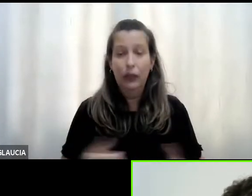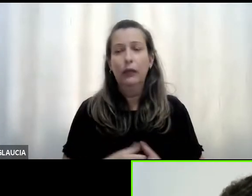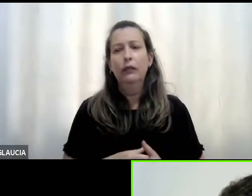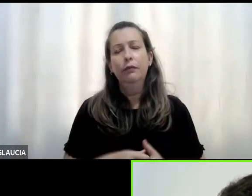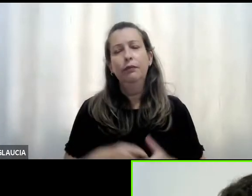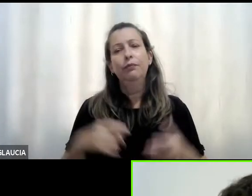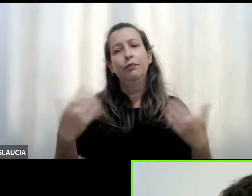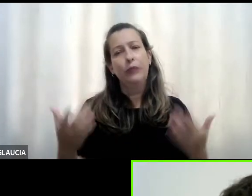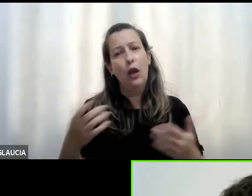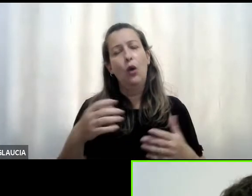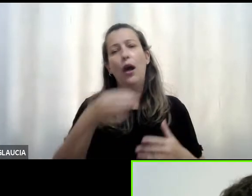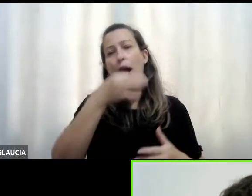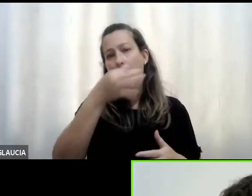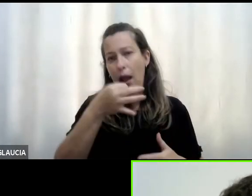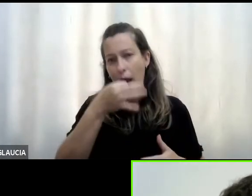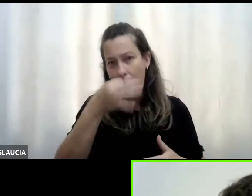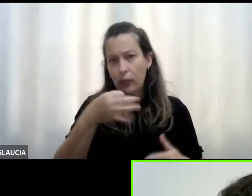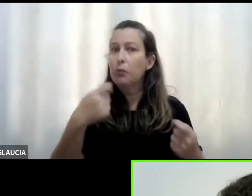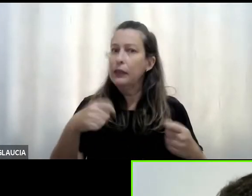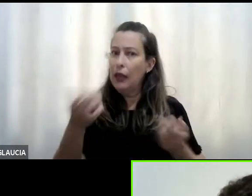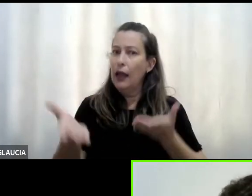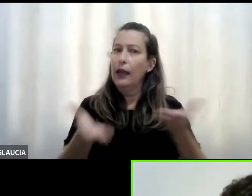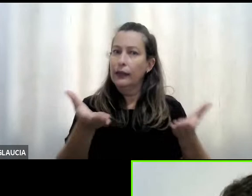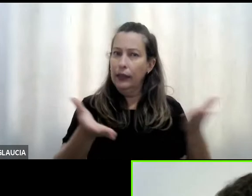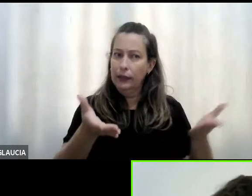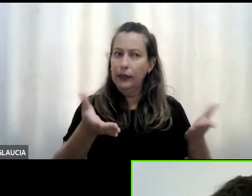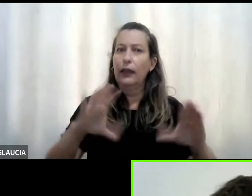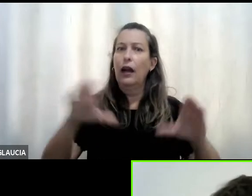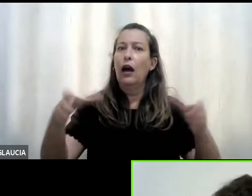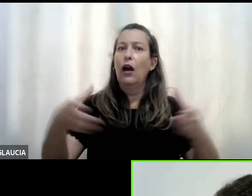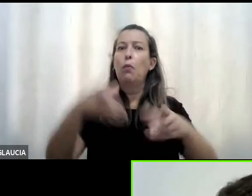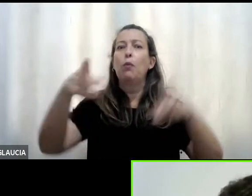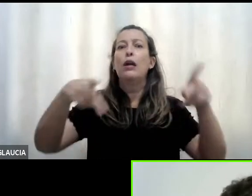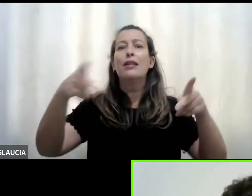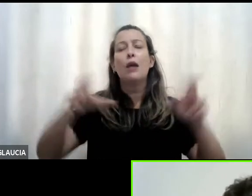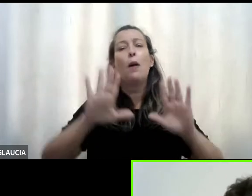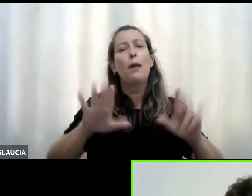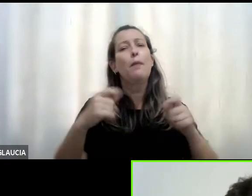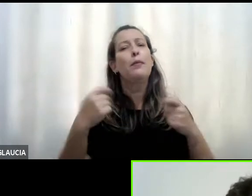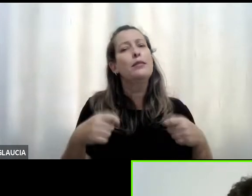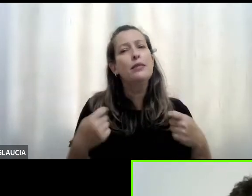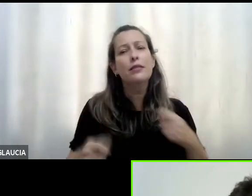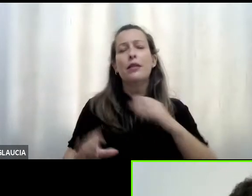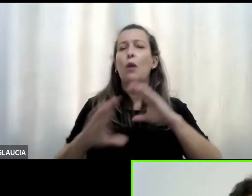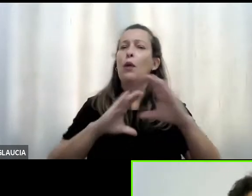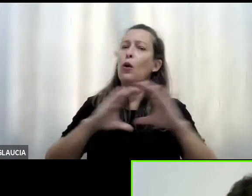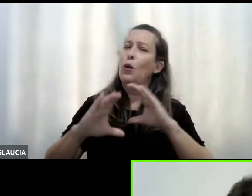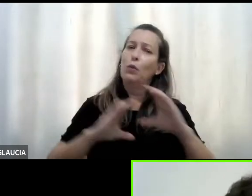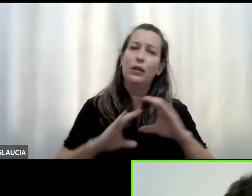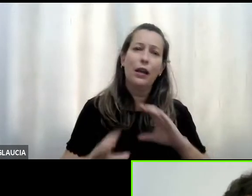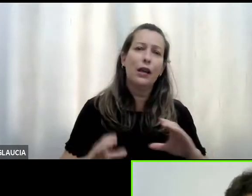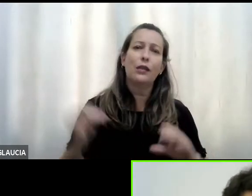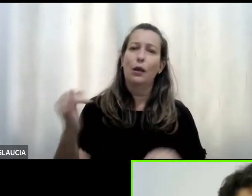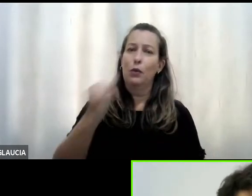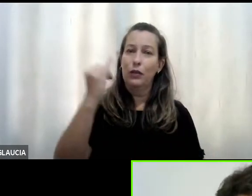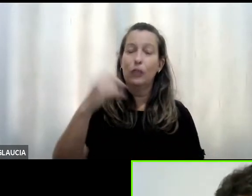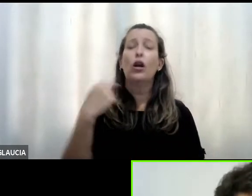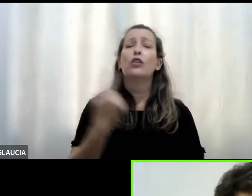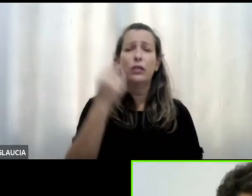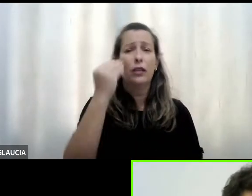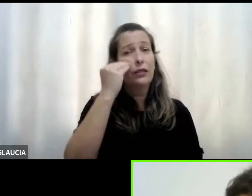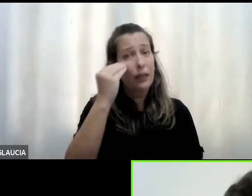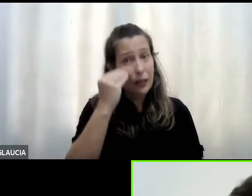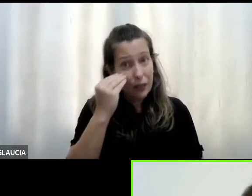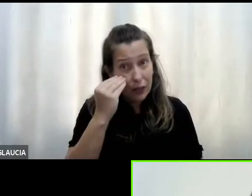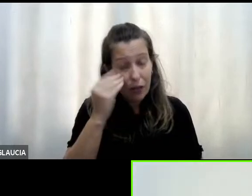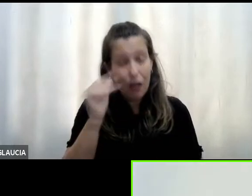que a gente tem que atender a uma massa, mas a gente também tem que ser profundo como a comunicação comercial não é. Tentamos fazer isso com deficiência,